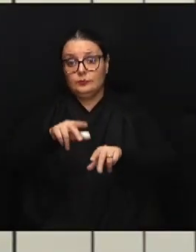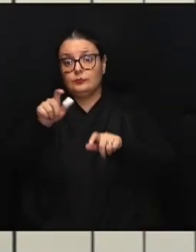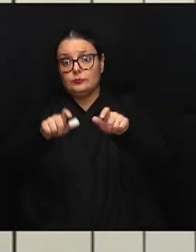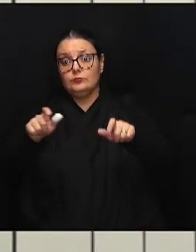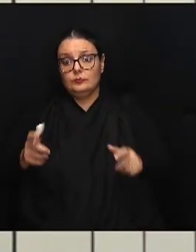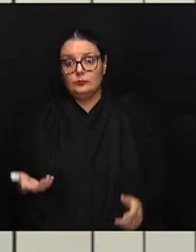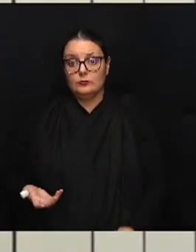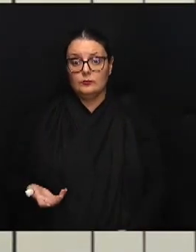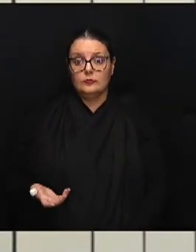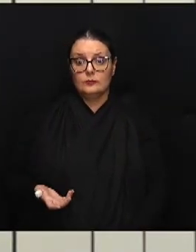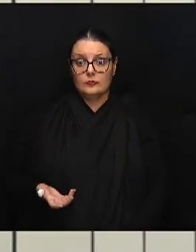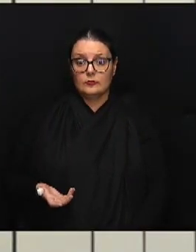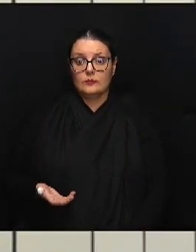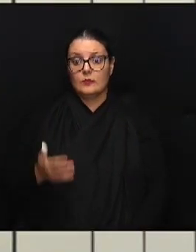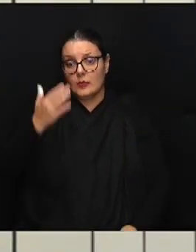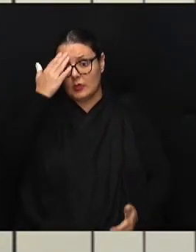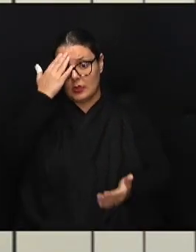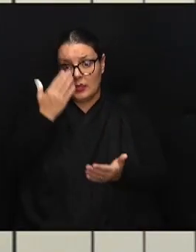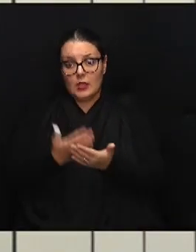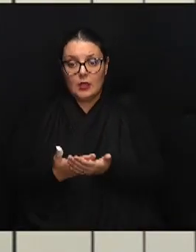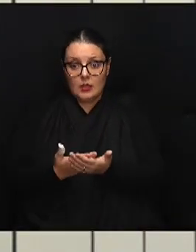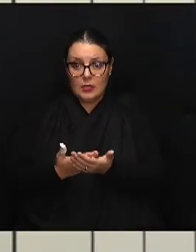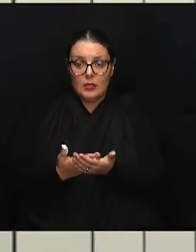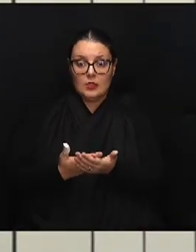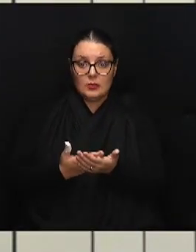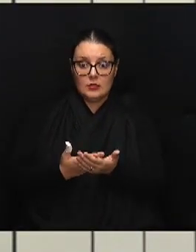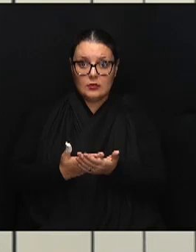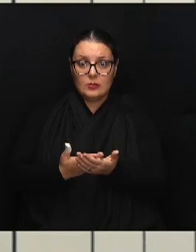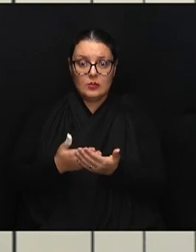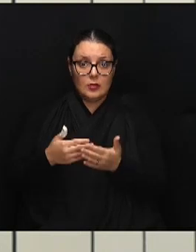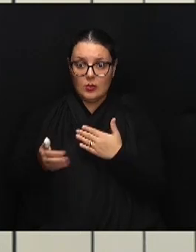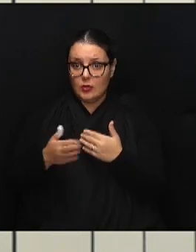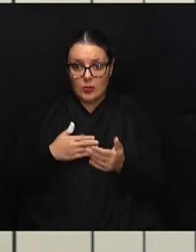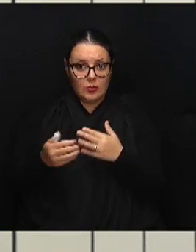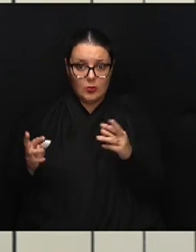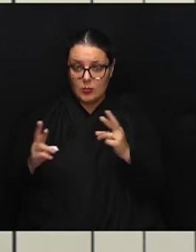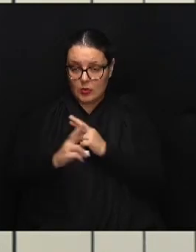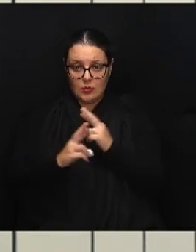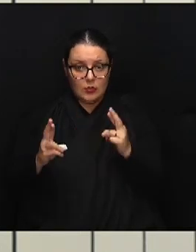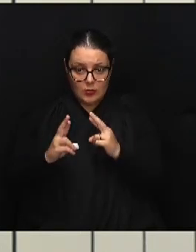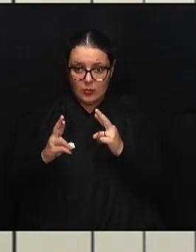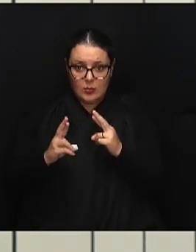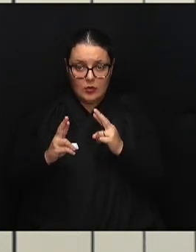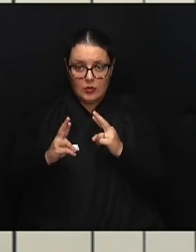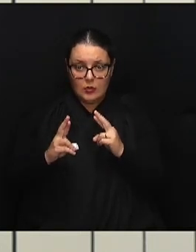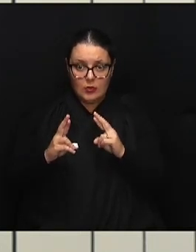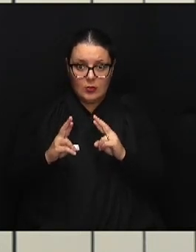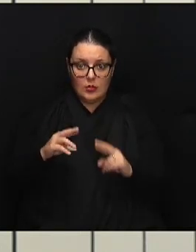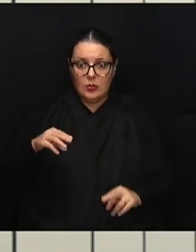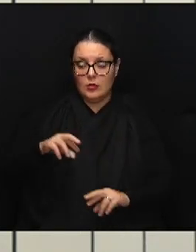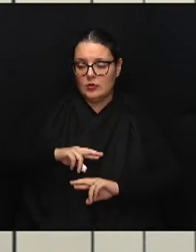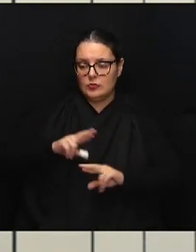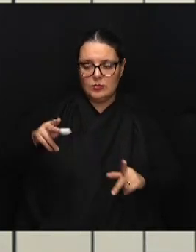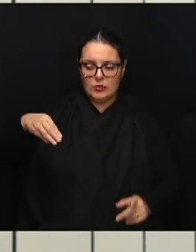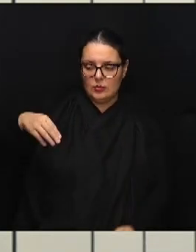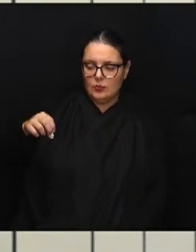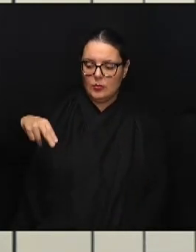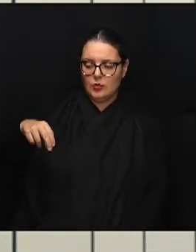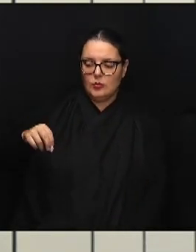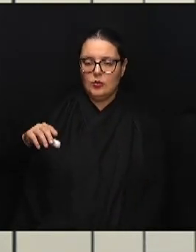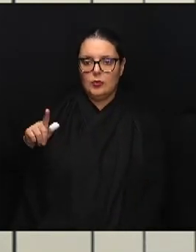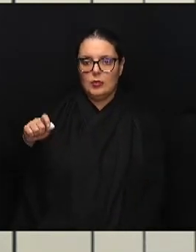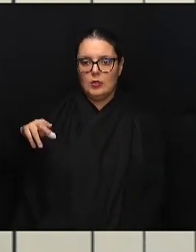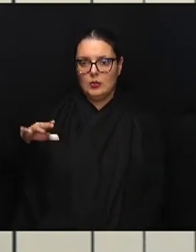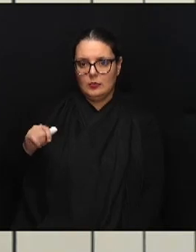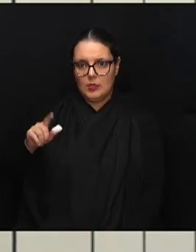pessoas acreditam que qualquer relação que seja fora da monogamia, então vai